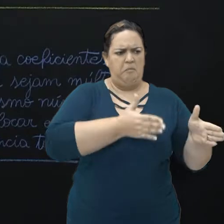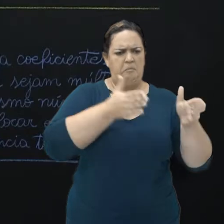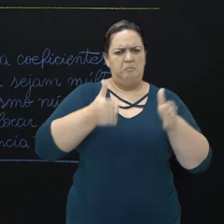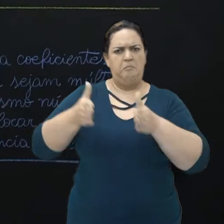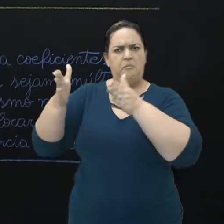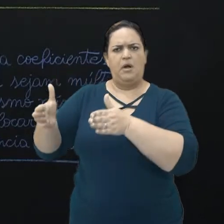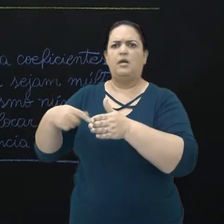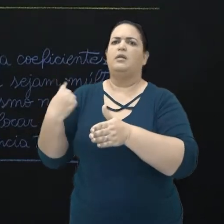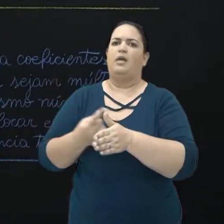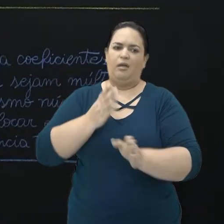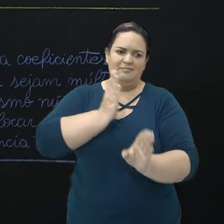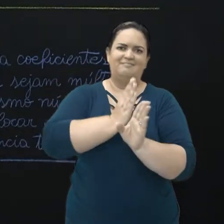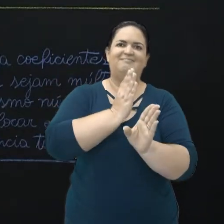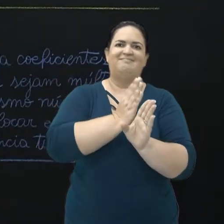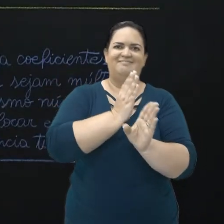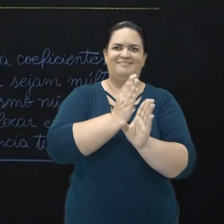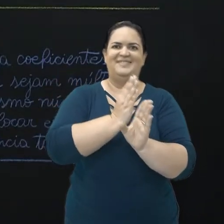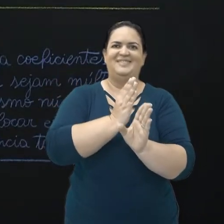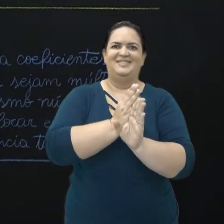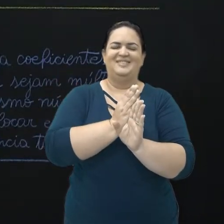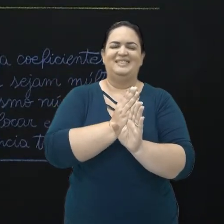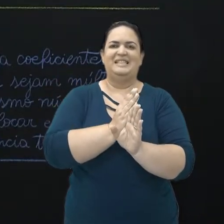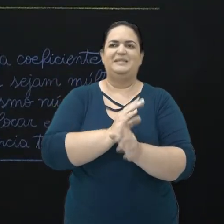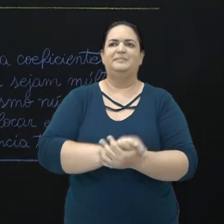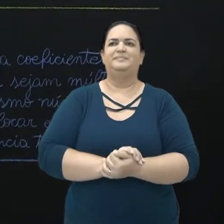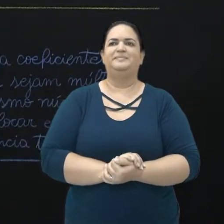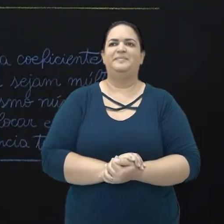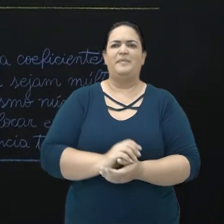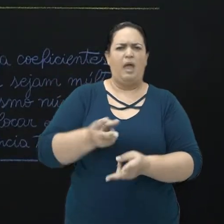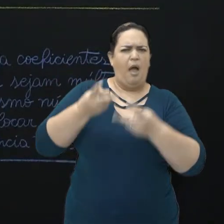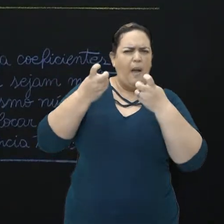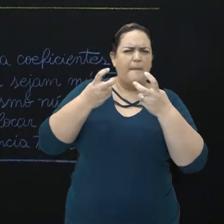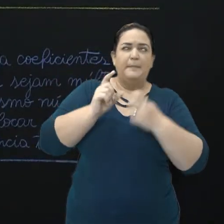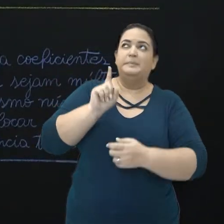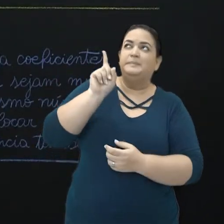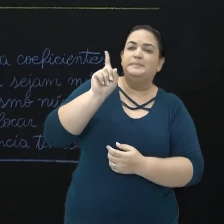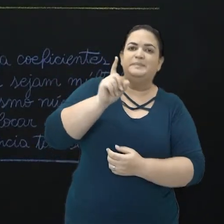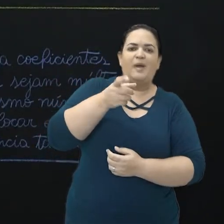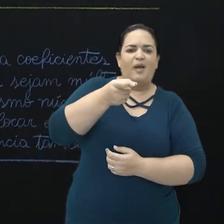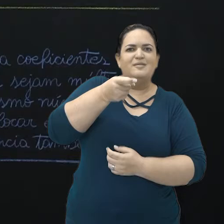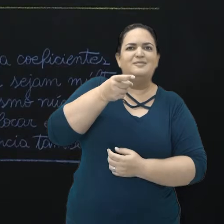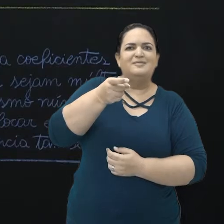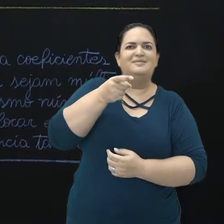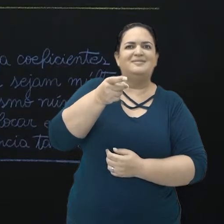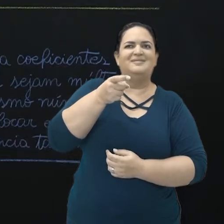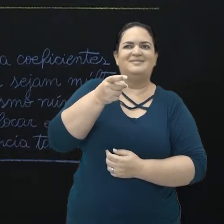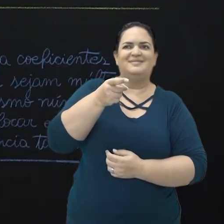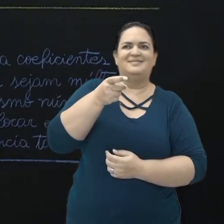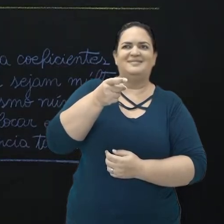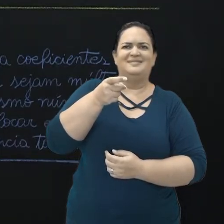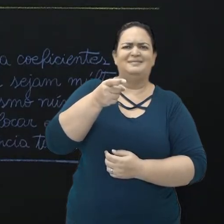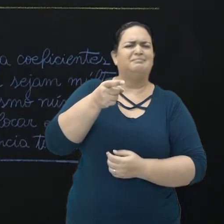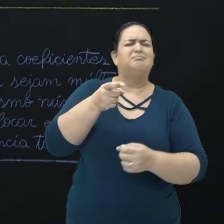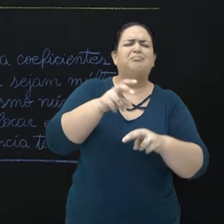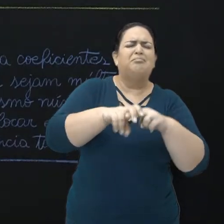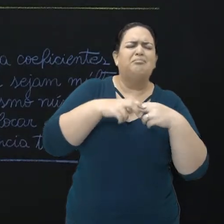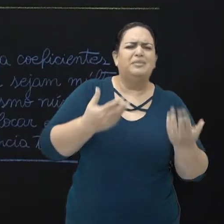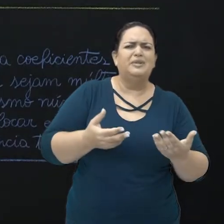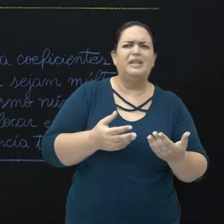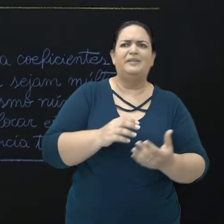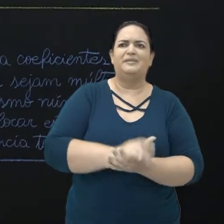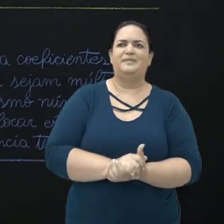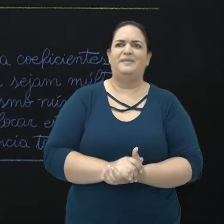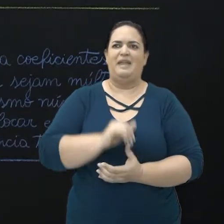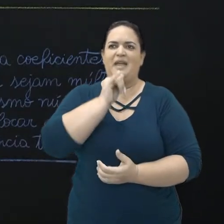comum em evidência. Nesse exemplo, reparem, o nosso fator comum é o x. Por que é o x? Porque